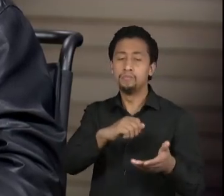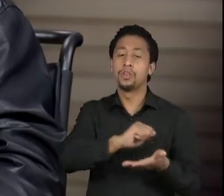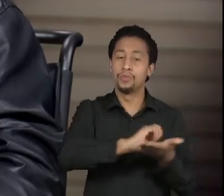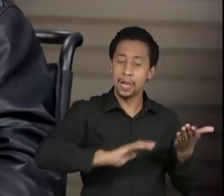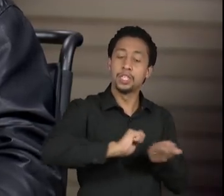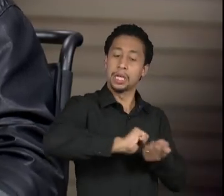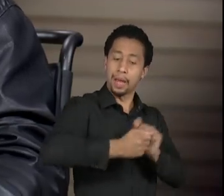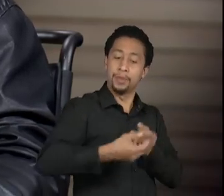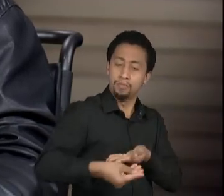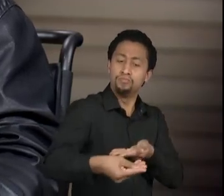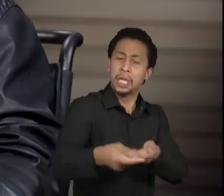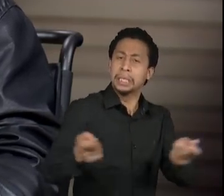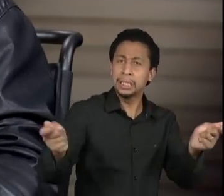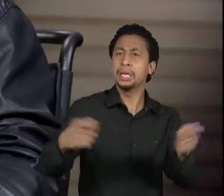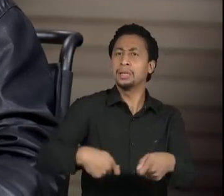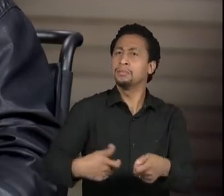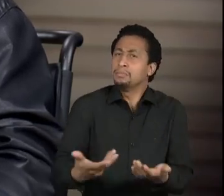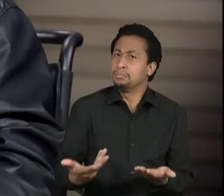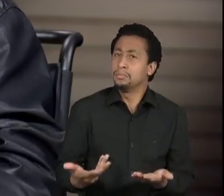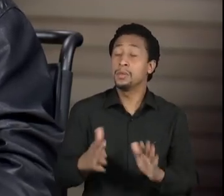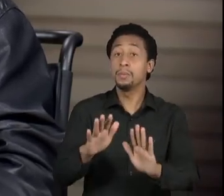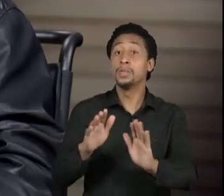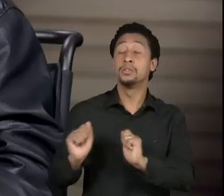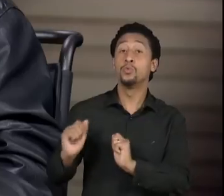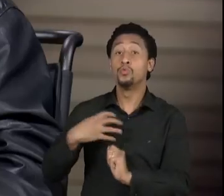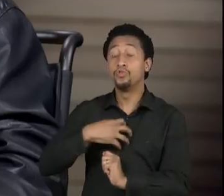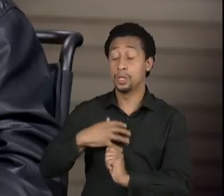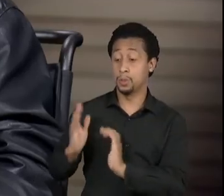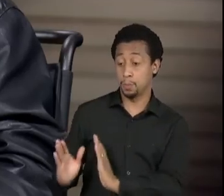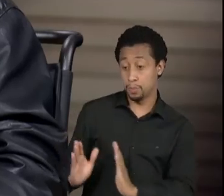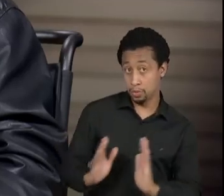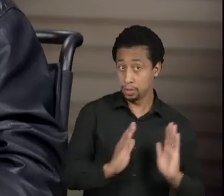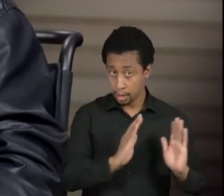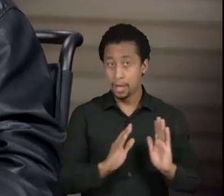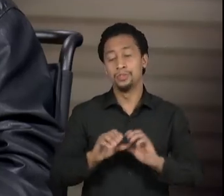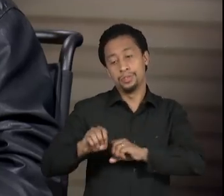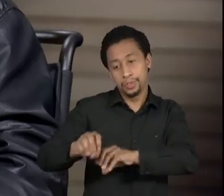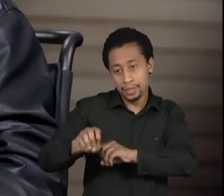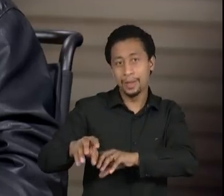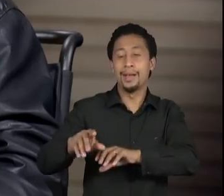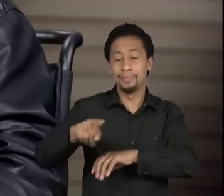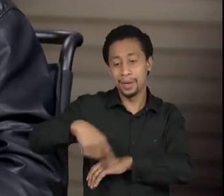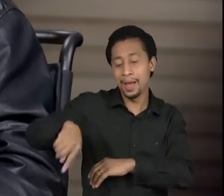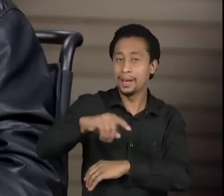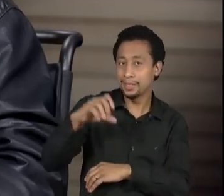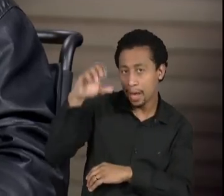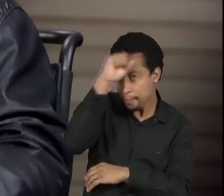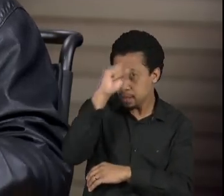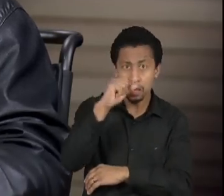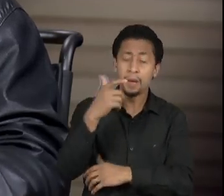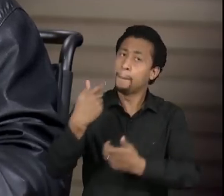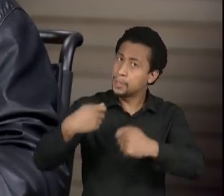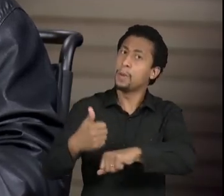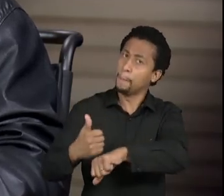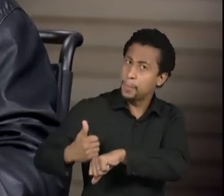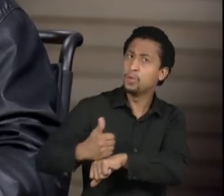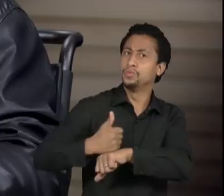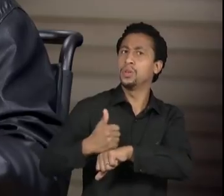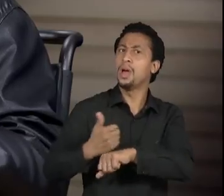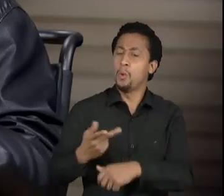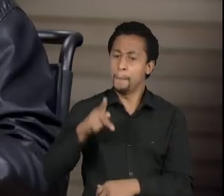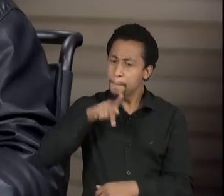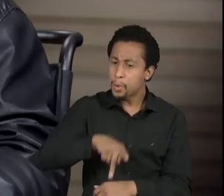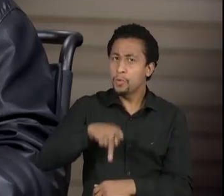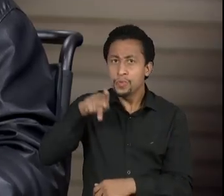Ademais, o processo de ensino-aprendizagem é um trabalho para profissionais, quer dizer, o professor de uma dada disciplina,